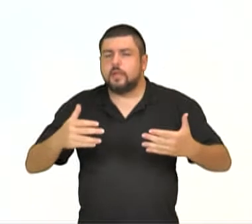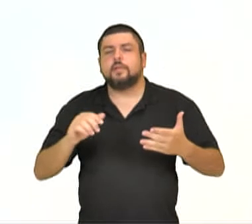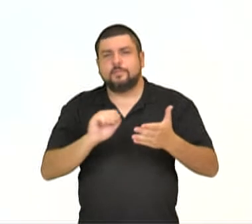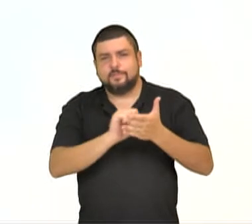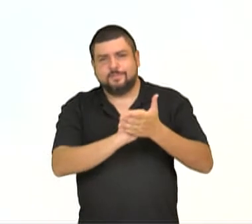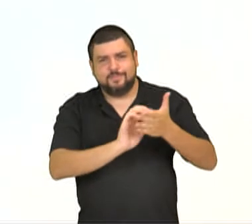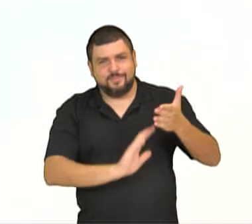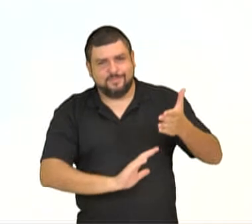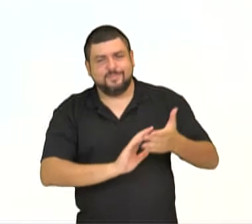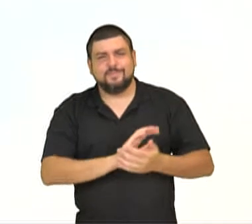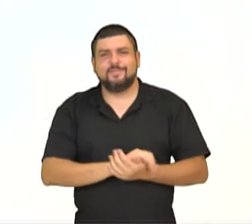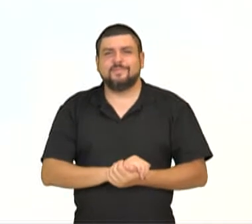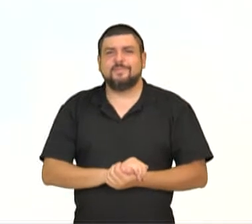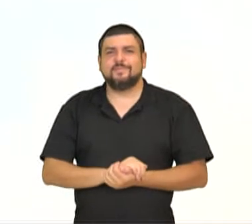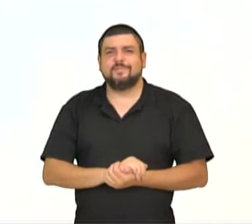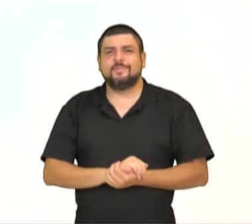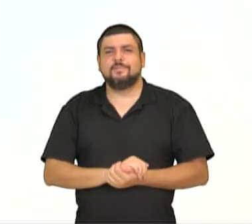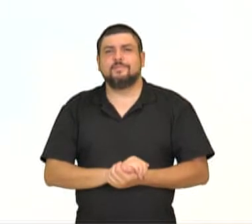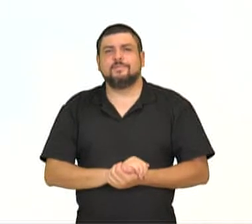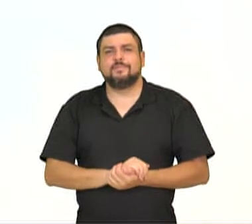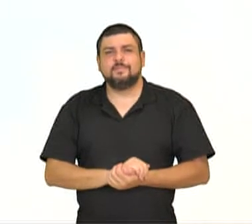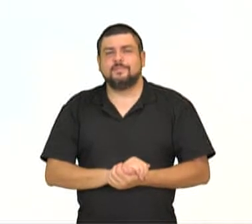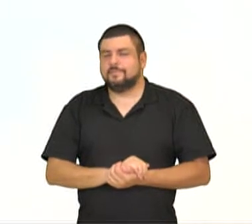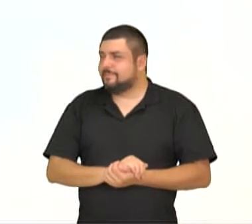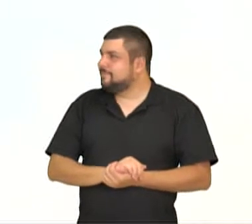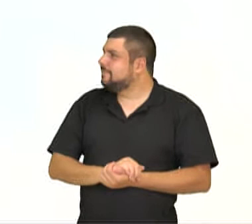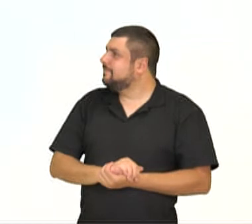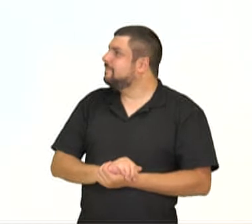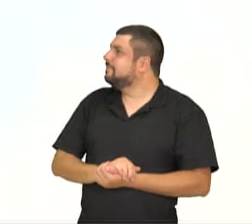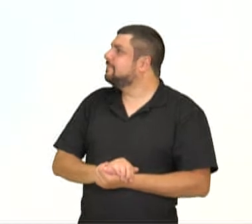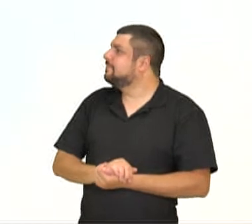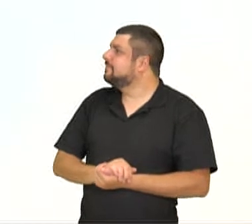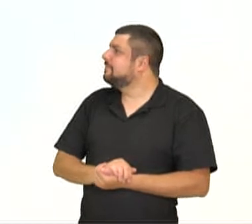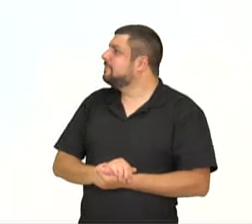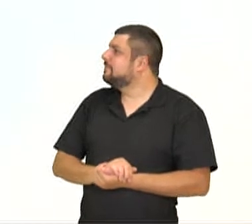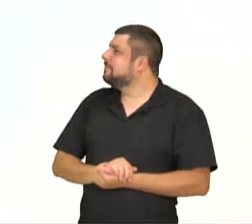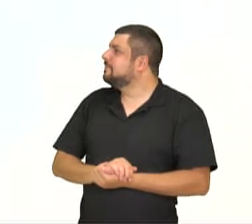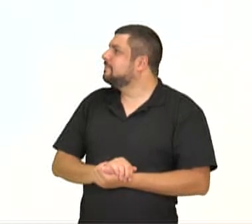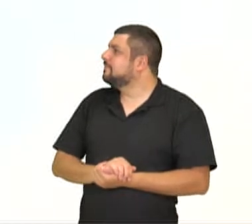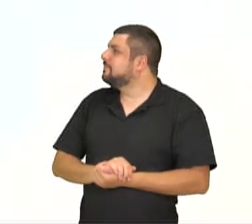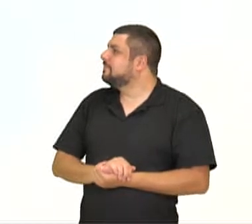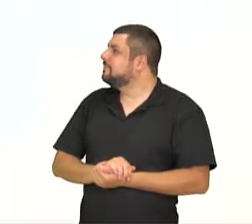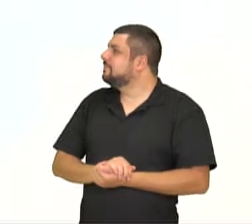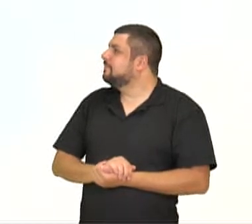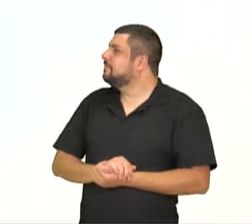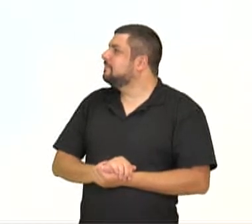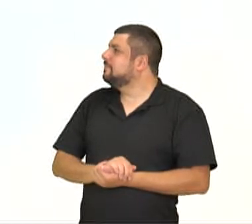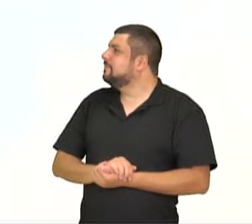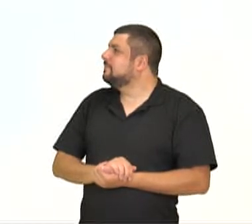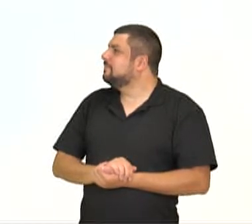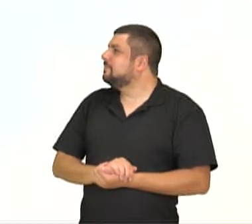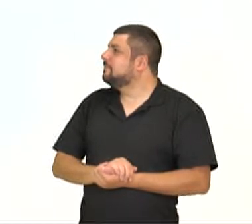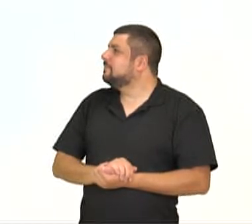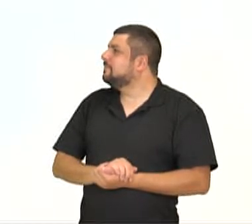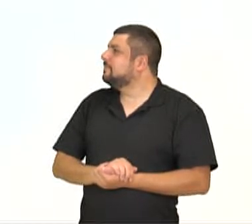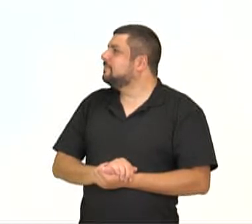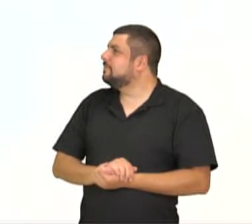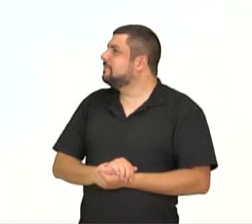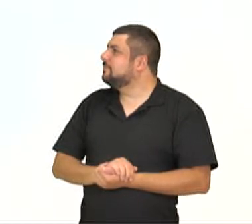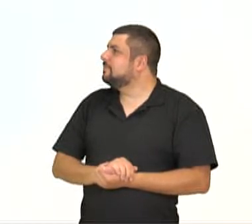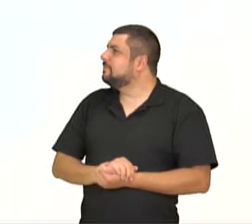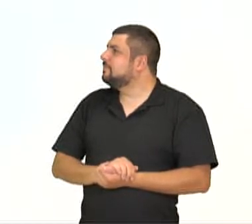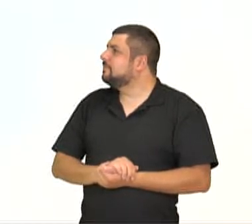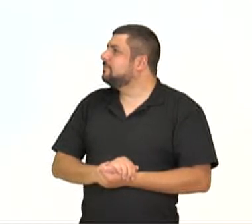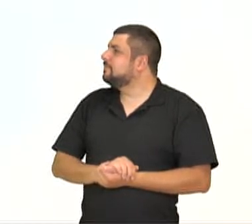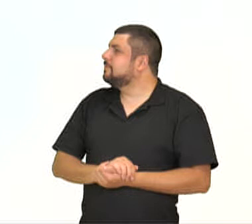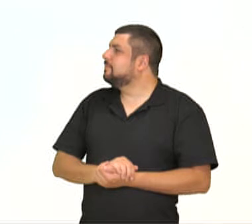atividade. Que linguagem publicitária se emplea em el cartel abaixo? Mira,